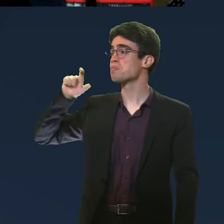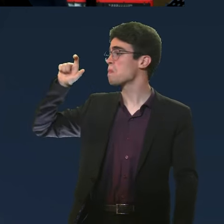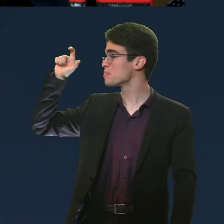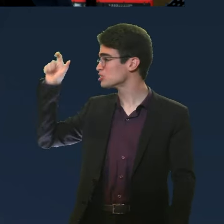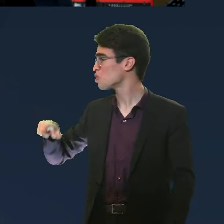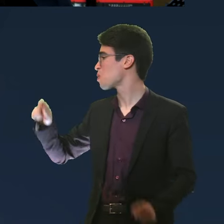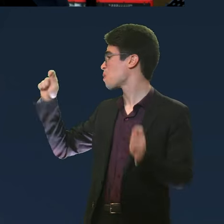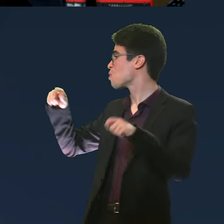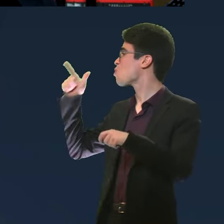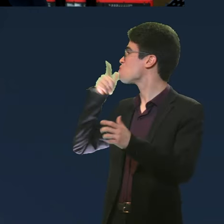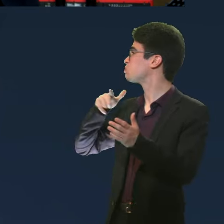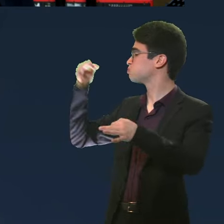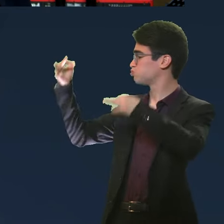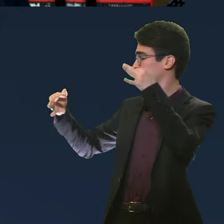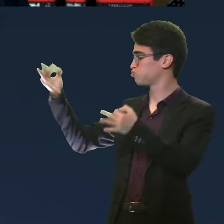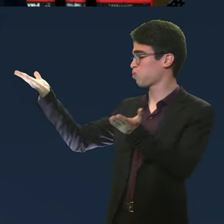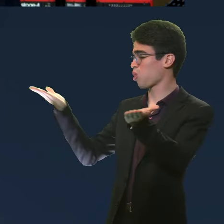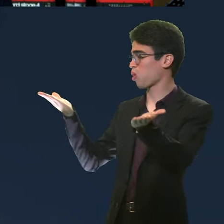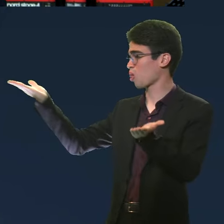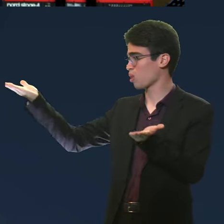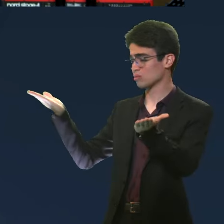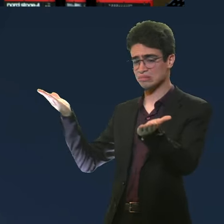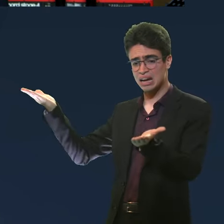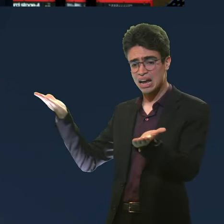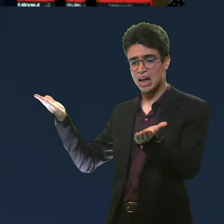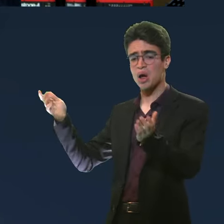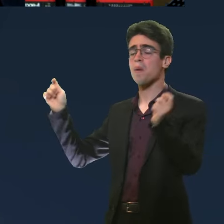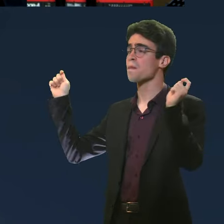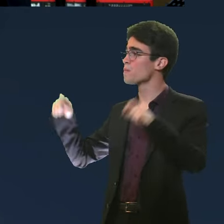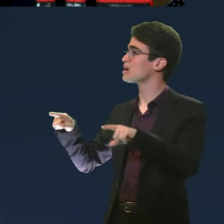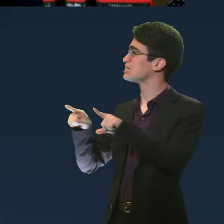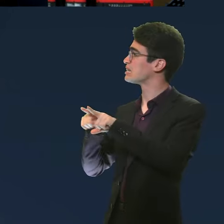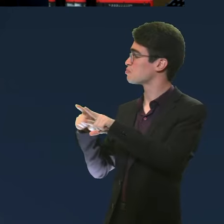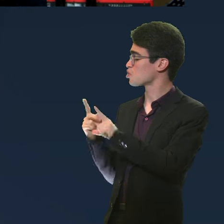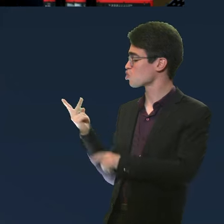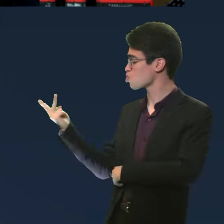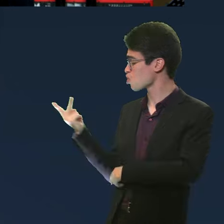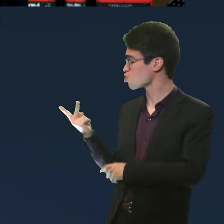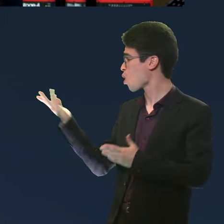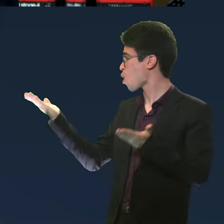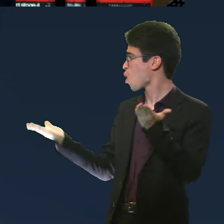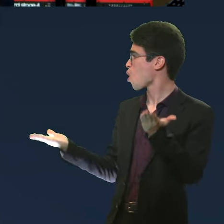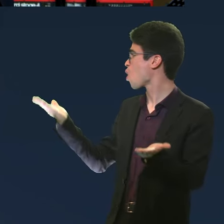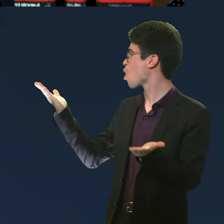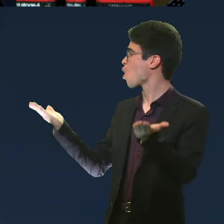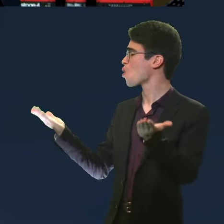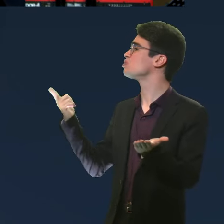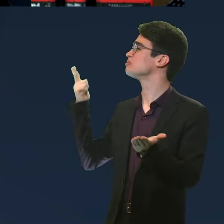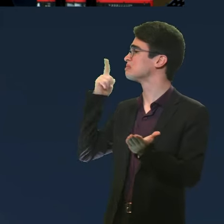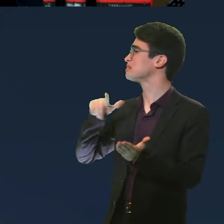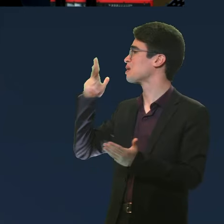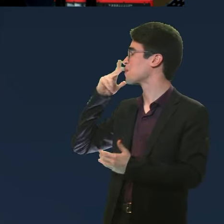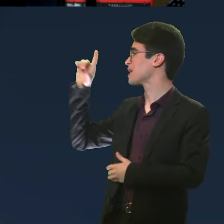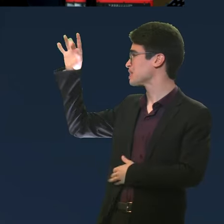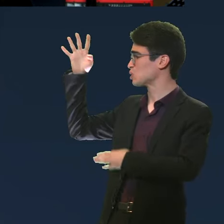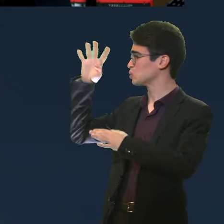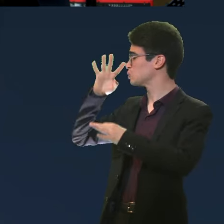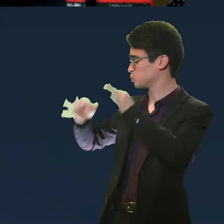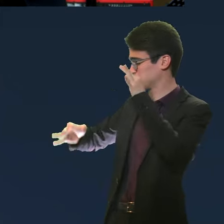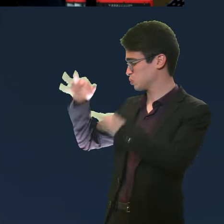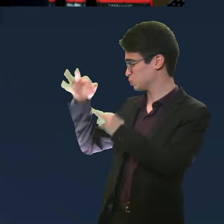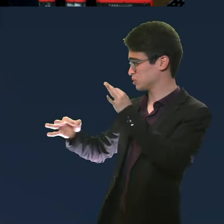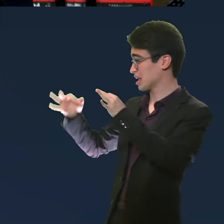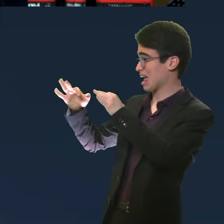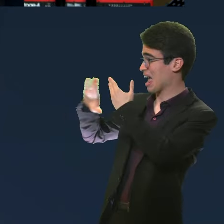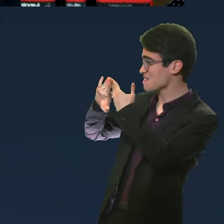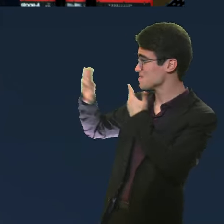de árbitro entre nós, para impor as mãos sobre nós dois, alguém que afastasse de mim a vara de Deus, para que o seu terror não